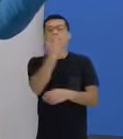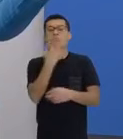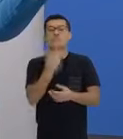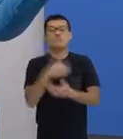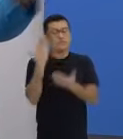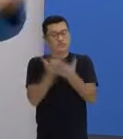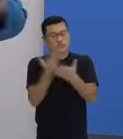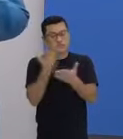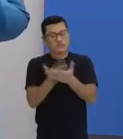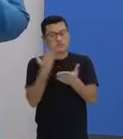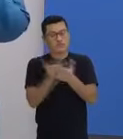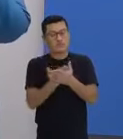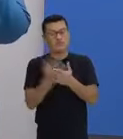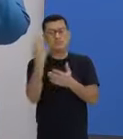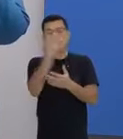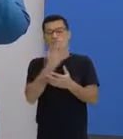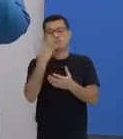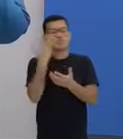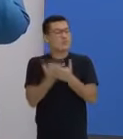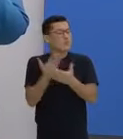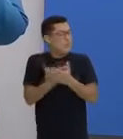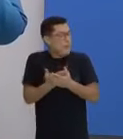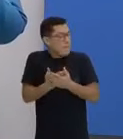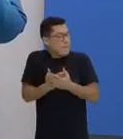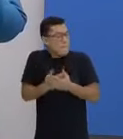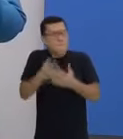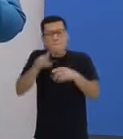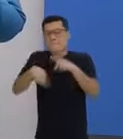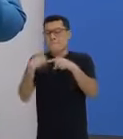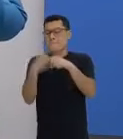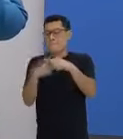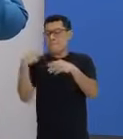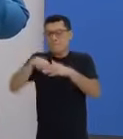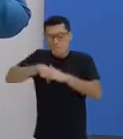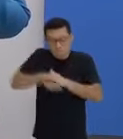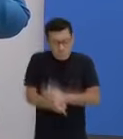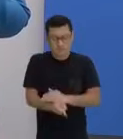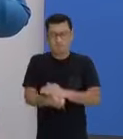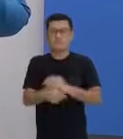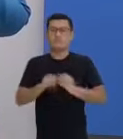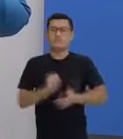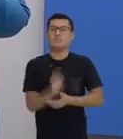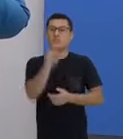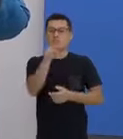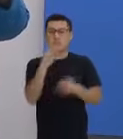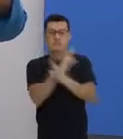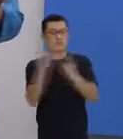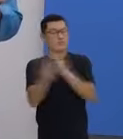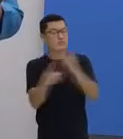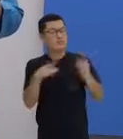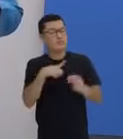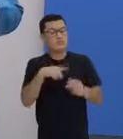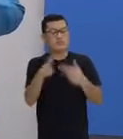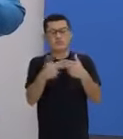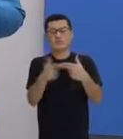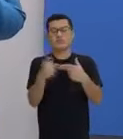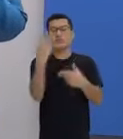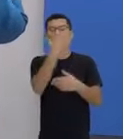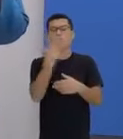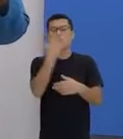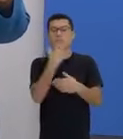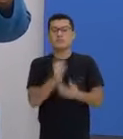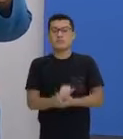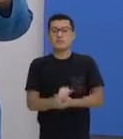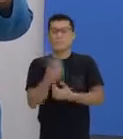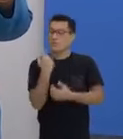Vamos estudar nessa aula de forma bem mais profunda a relação que você possui com a música